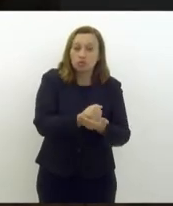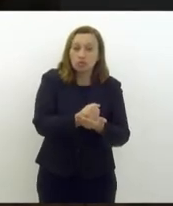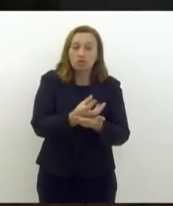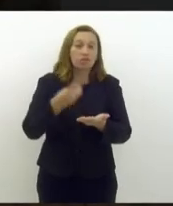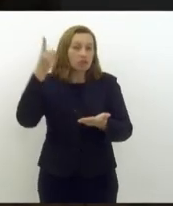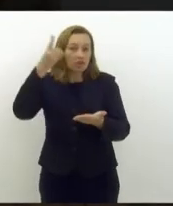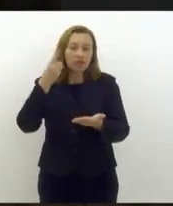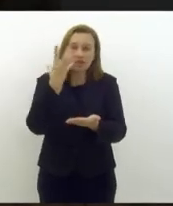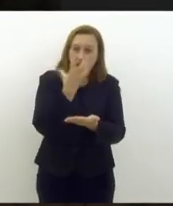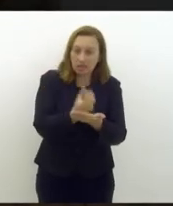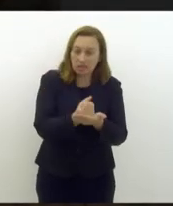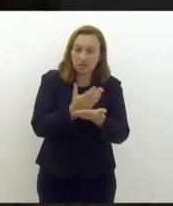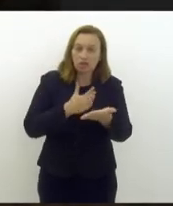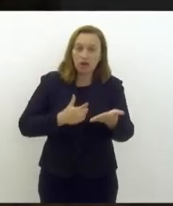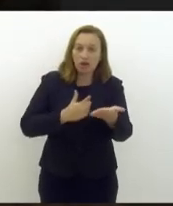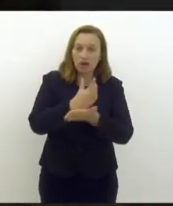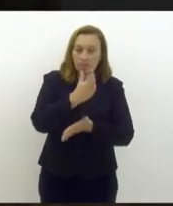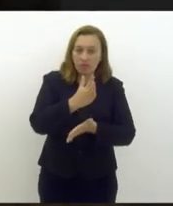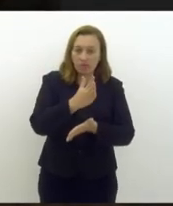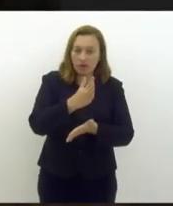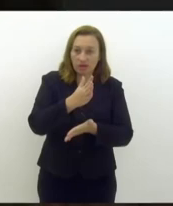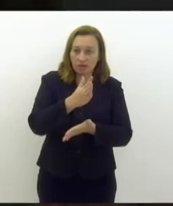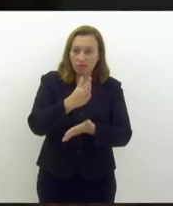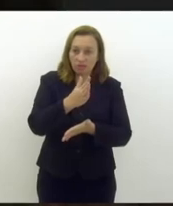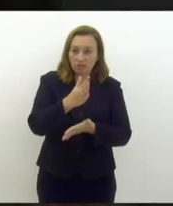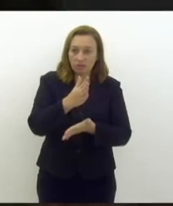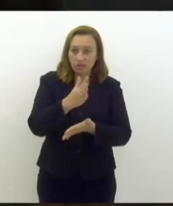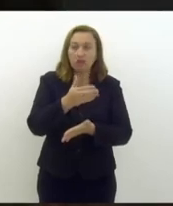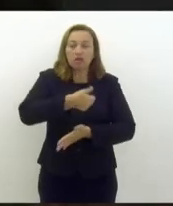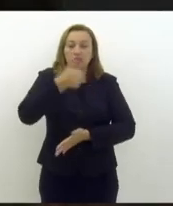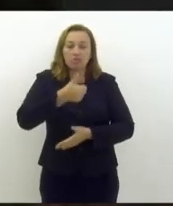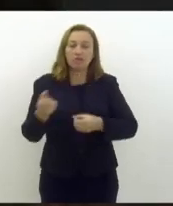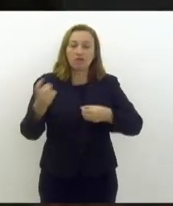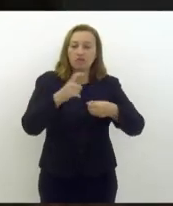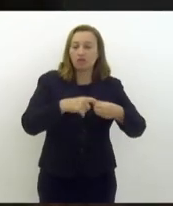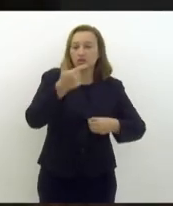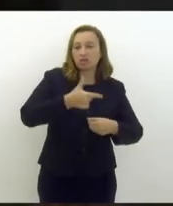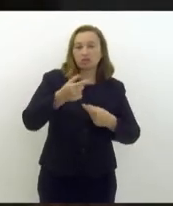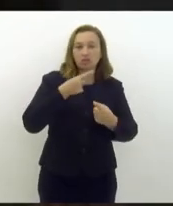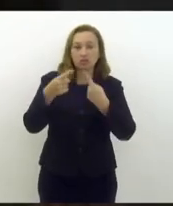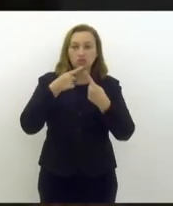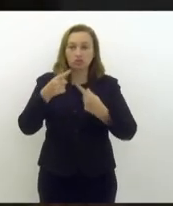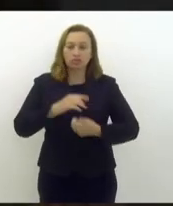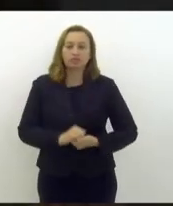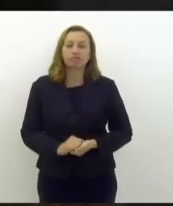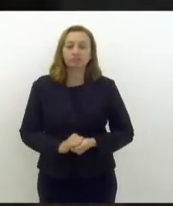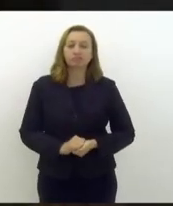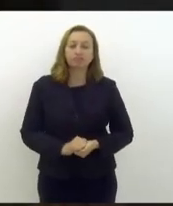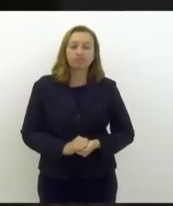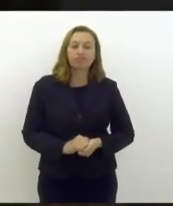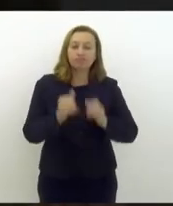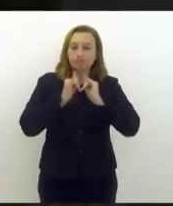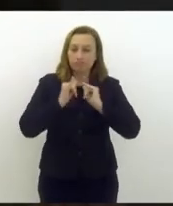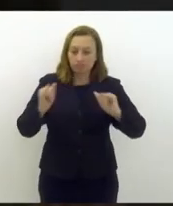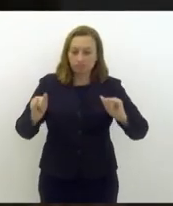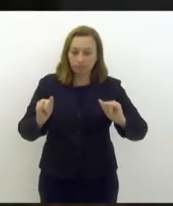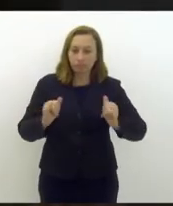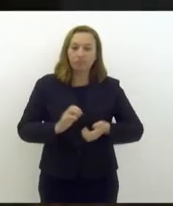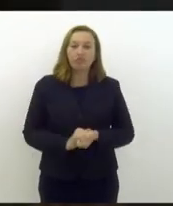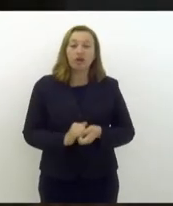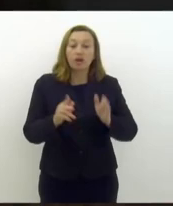maninhos Como estão aprovado em primeira e retorna em segunda anuncio